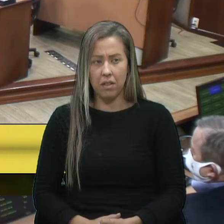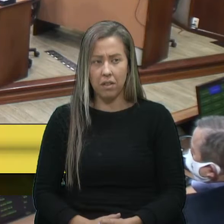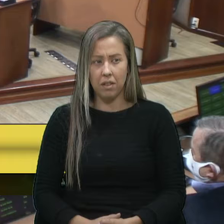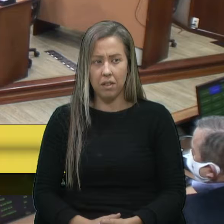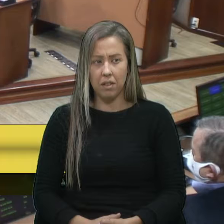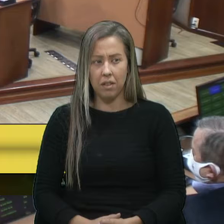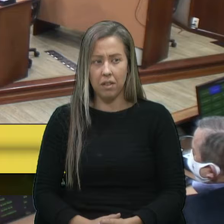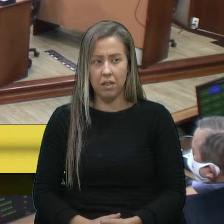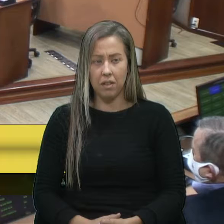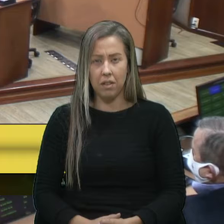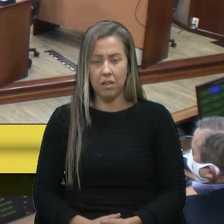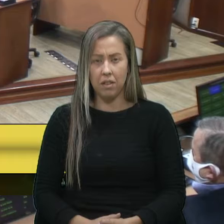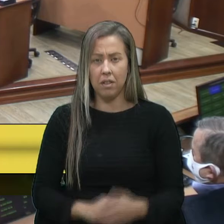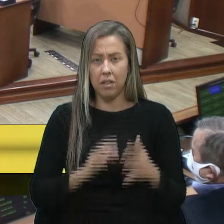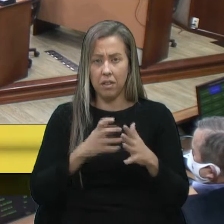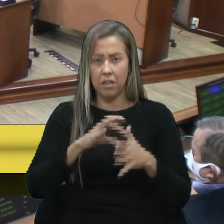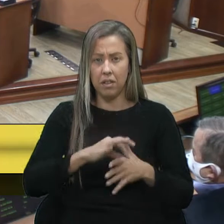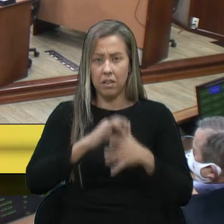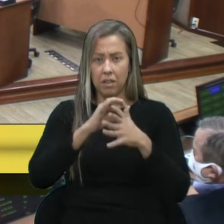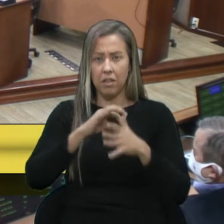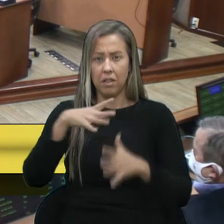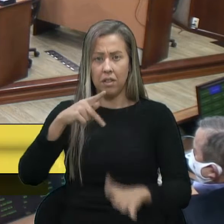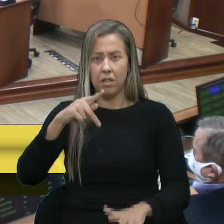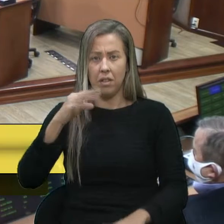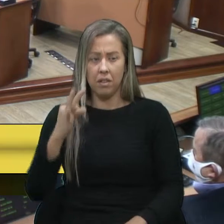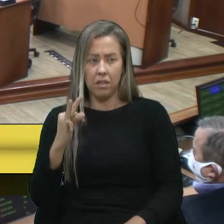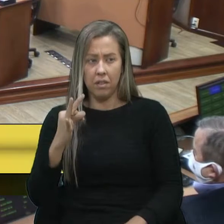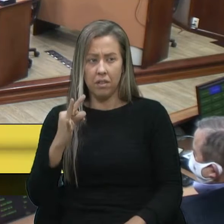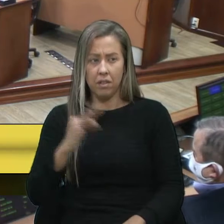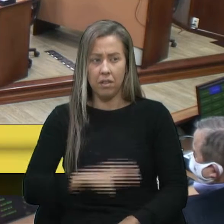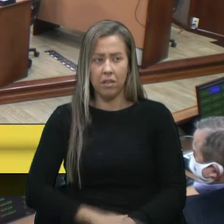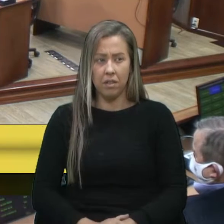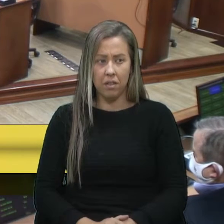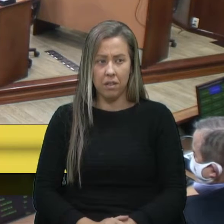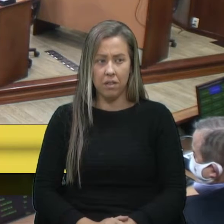Em declaração de líder, a bancada do PT, permanece, Estela.